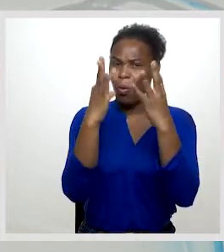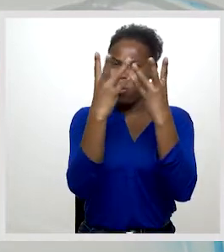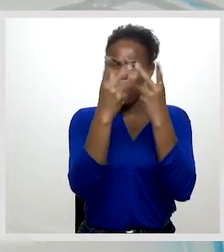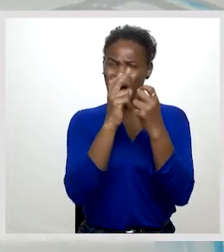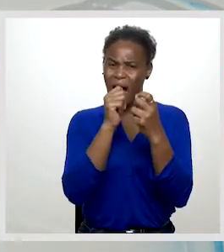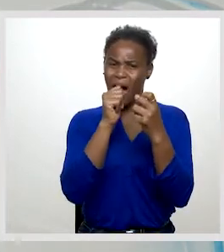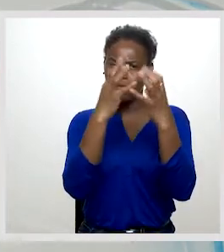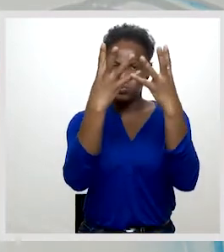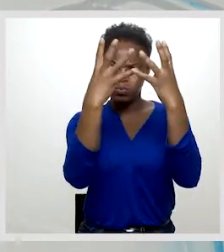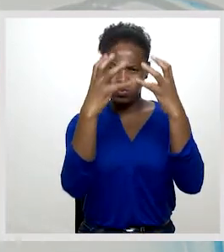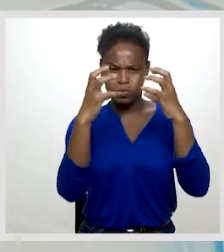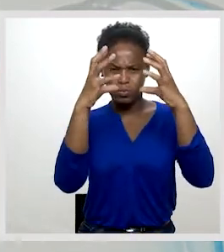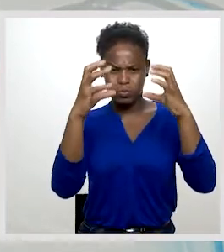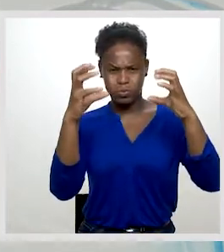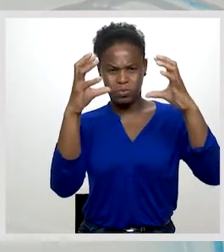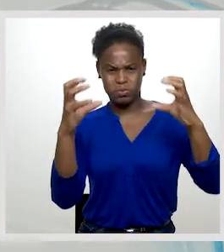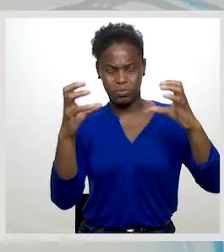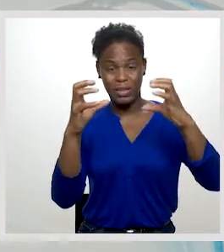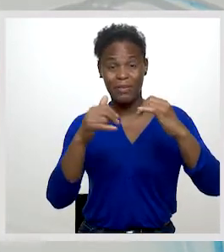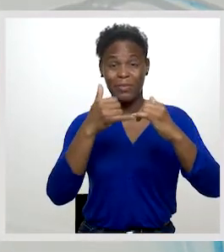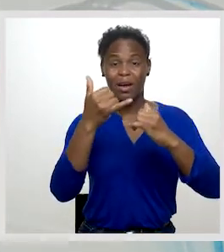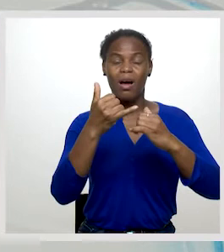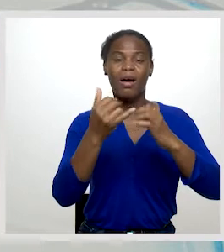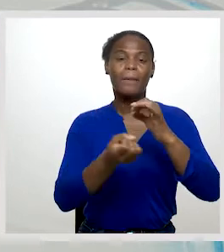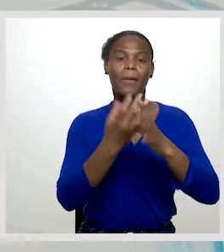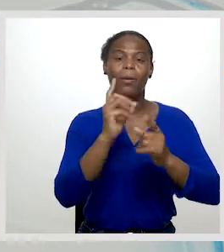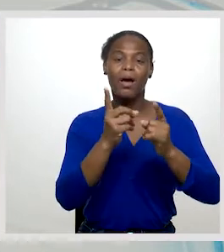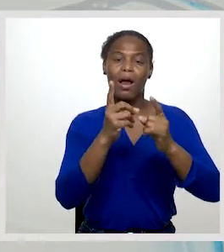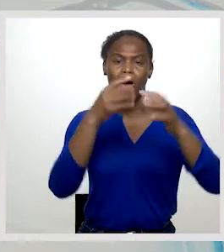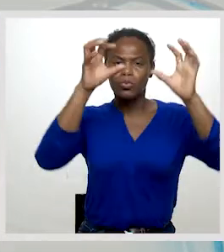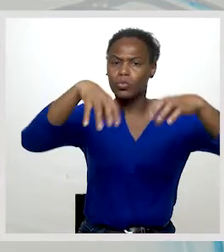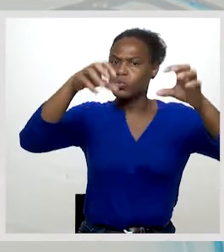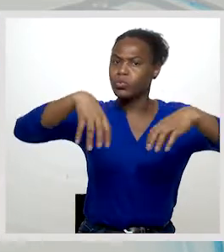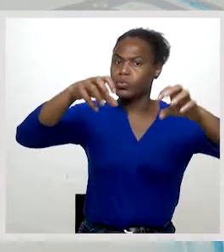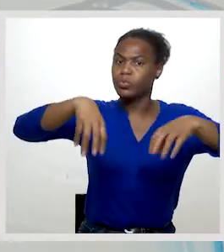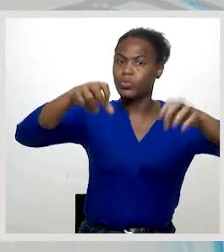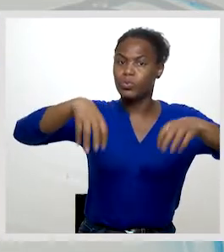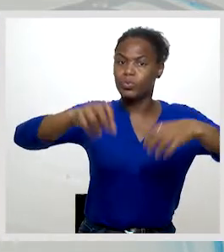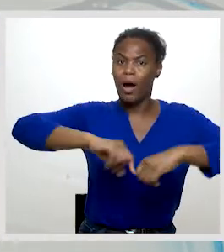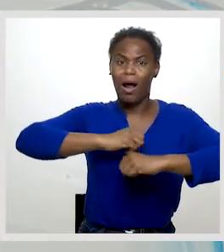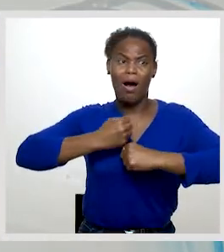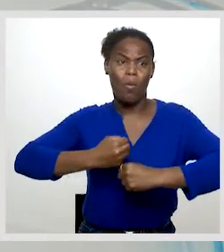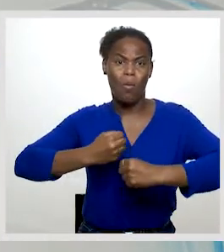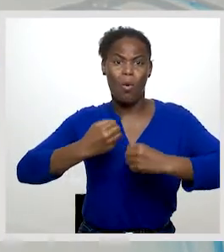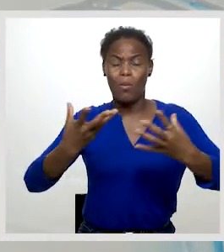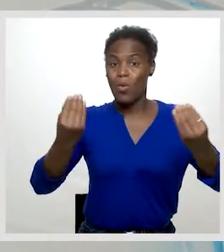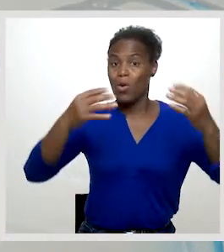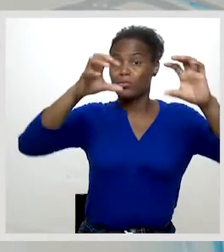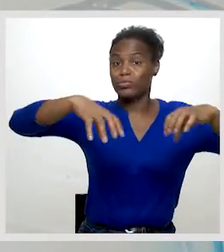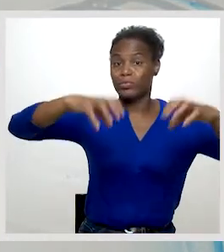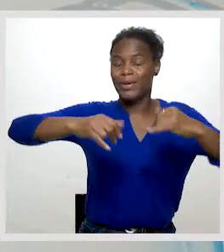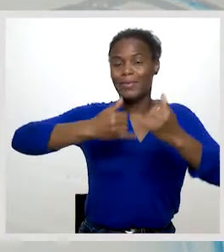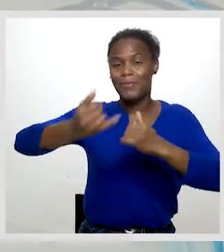grandes quantidades de vapor de água, e este vapor de água resultou no quê? Nas fortes chuvas, e estas fortes chuvas estariam na origem